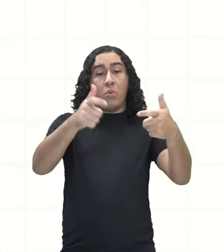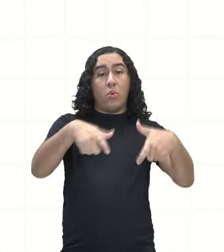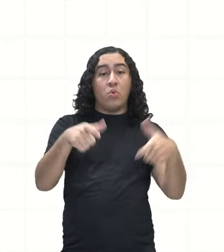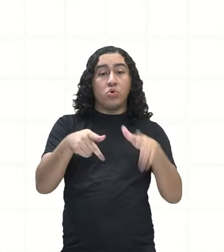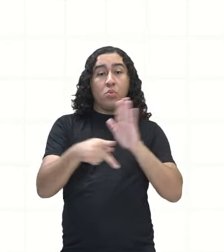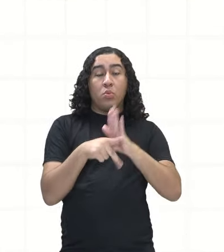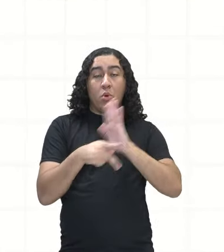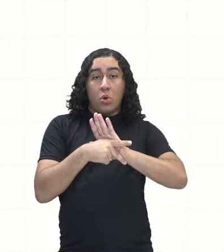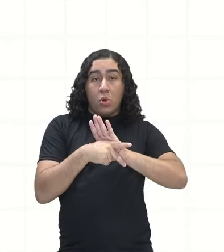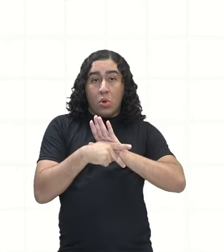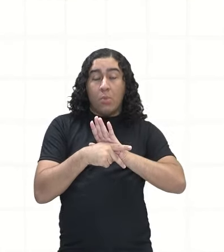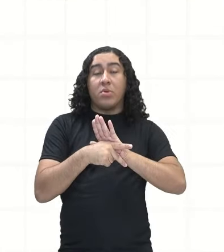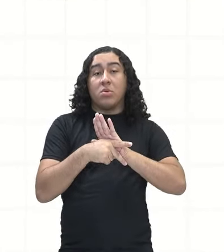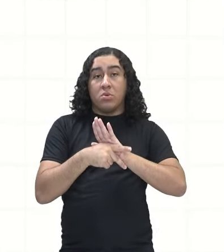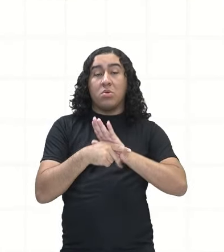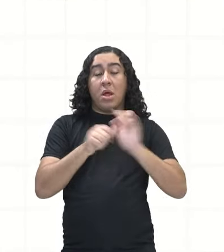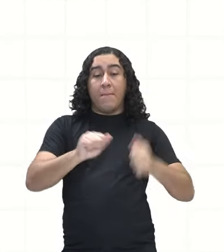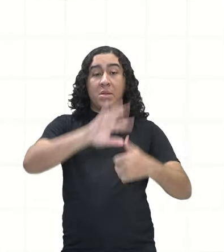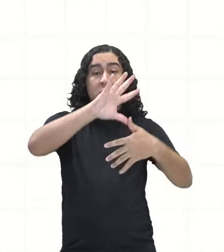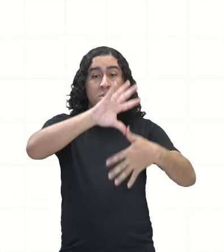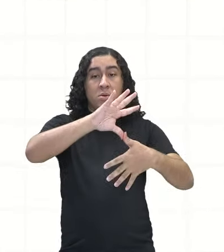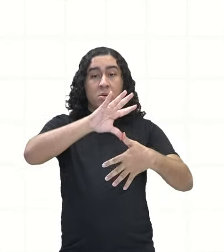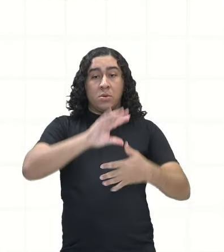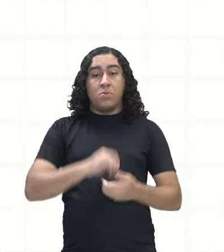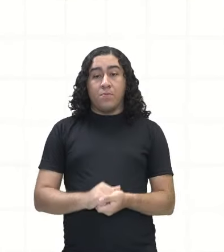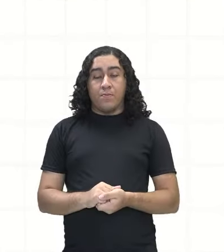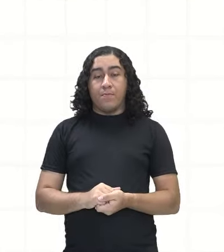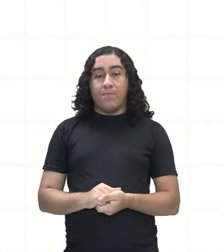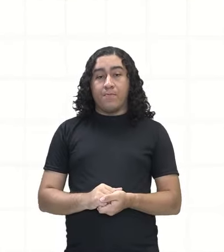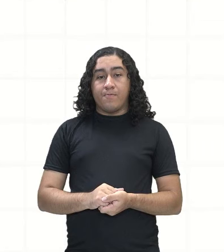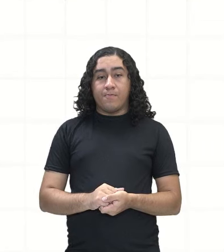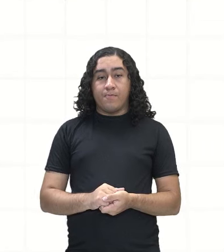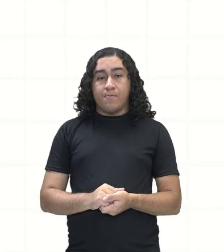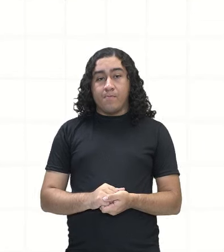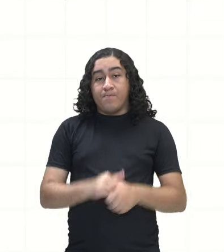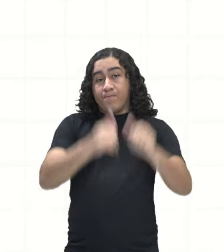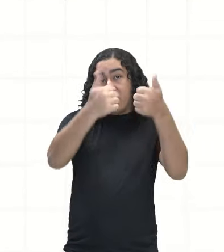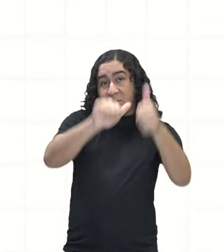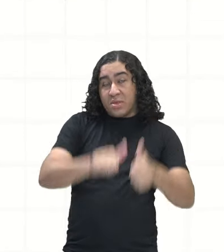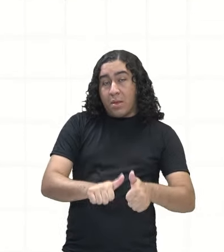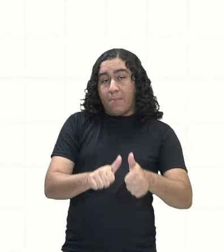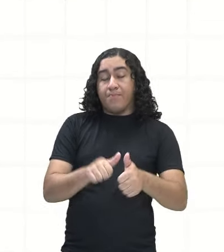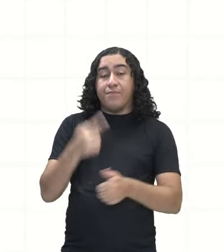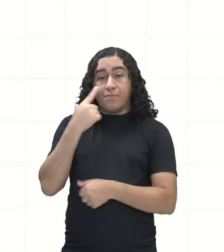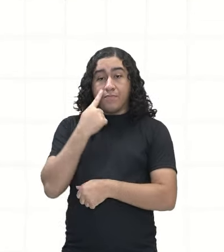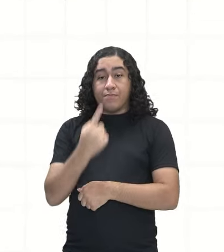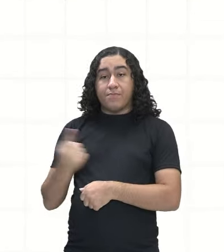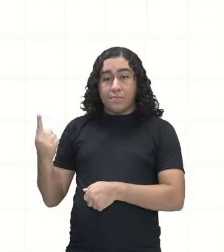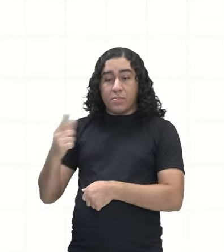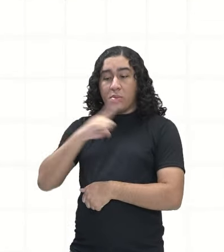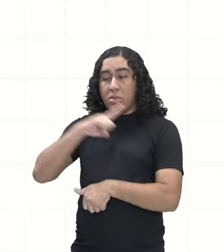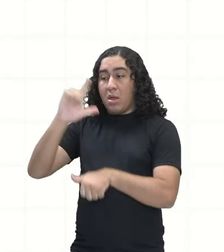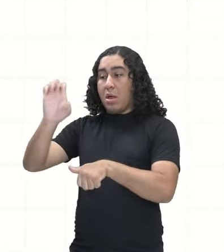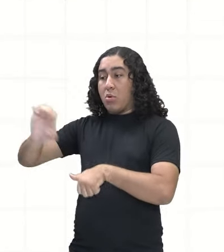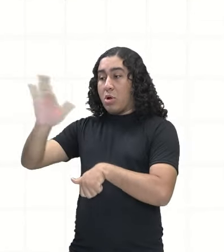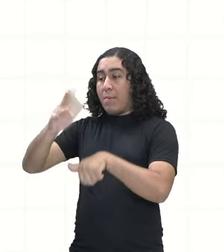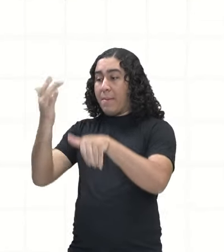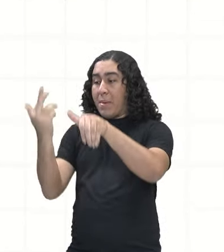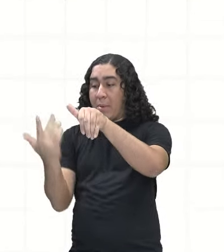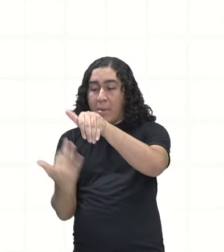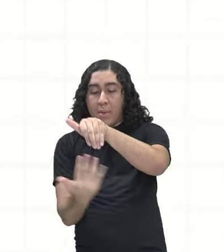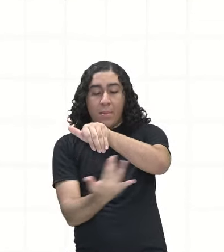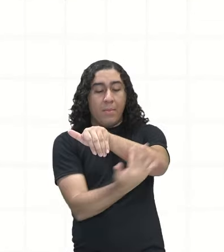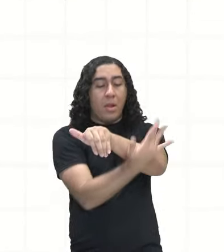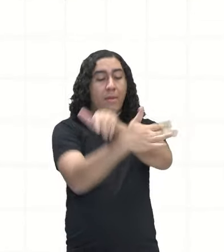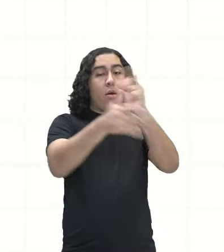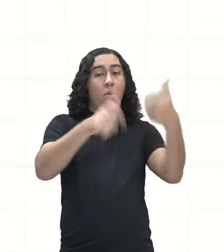o continente americano Tá bom então o que a gente observa que boa parte dessas correntes migratórias que partiram da Europa elas estão